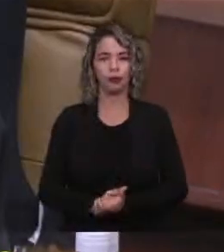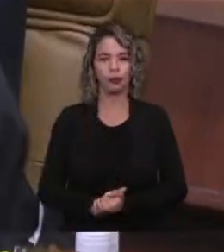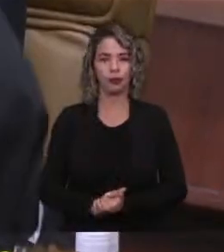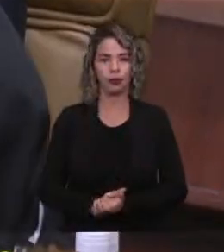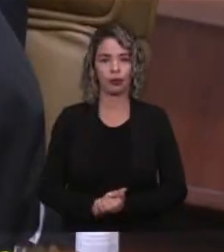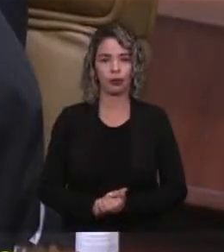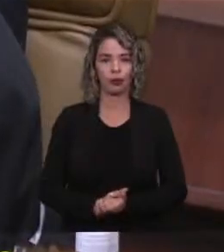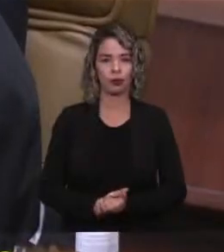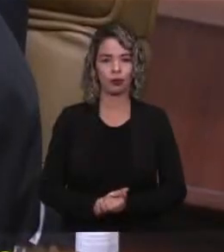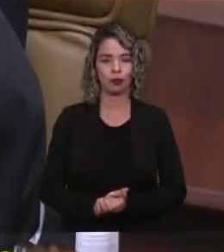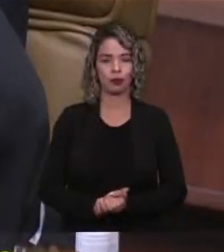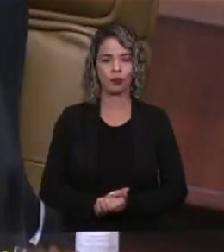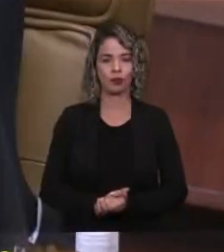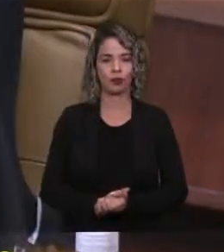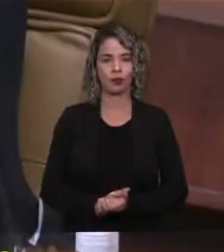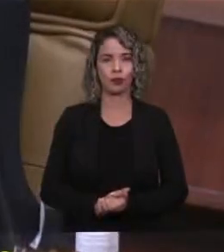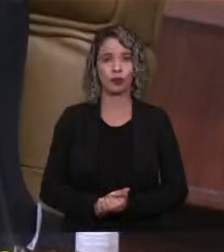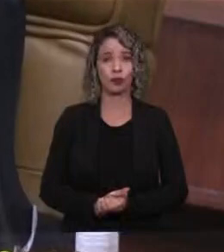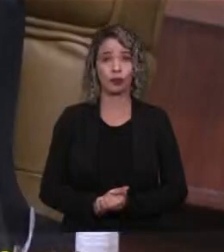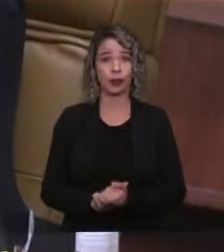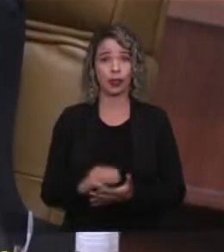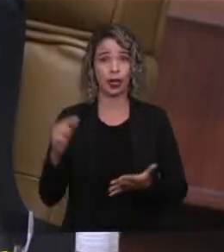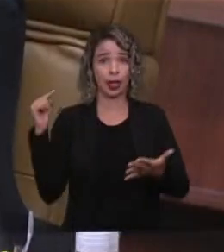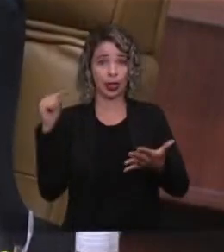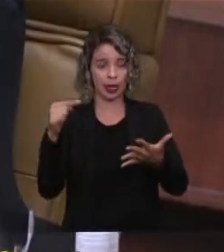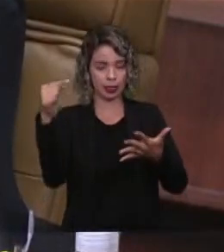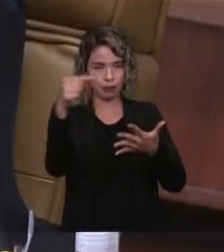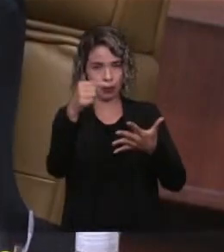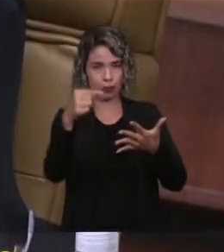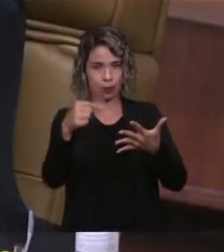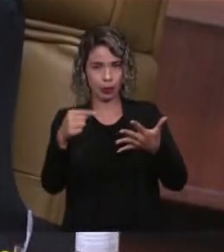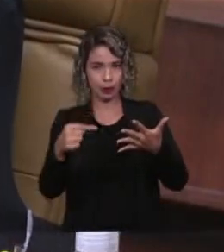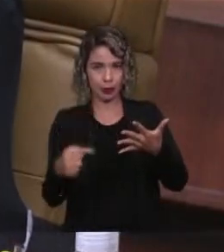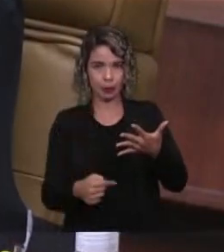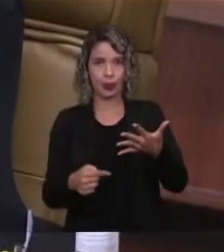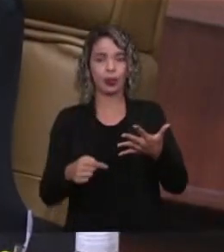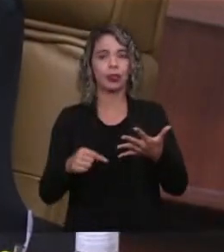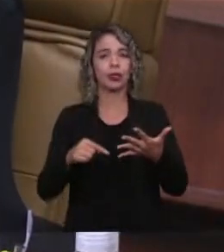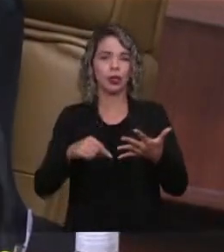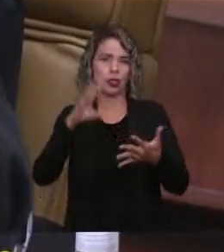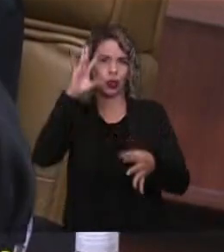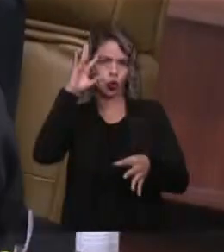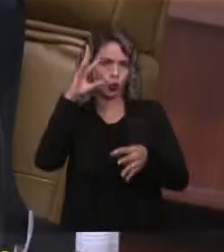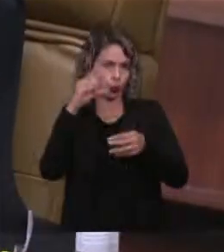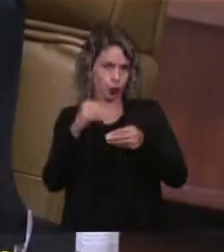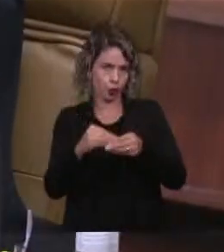e dentre esses elementos, apenas a título de síntese,